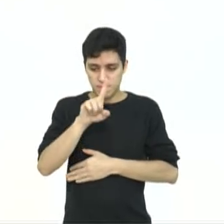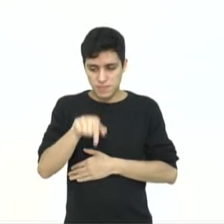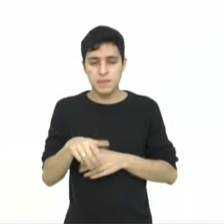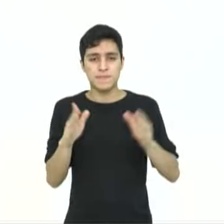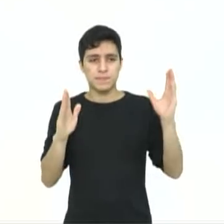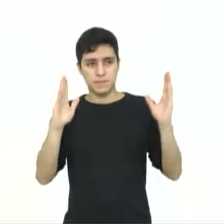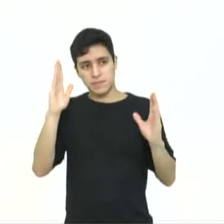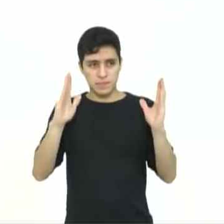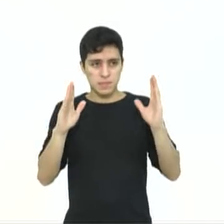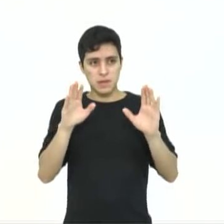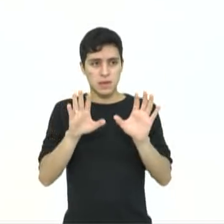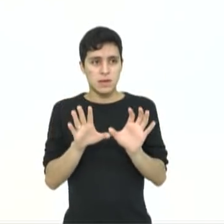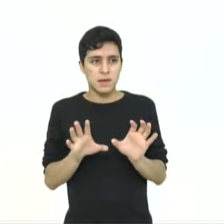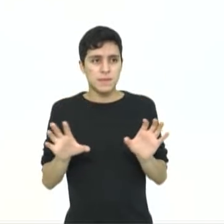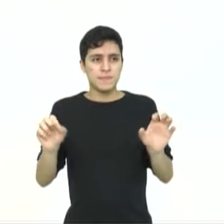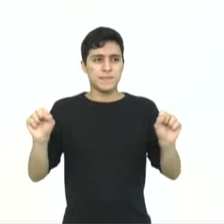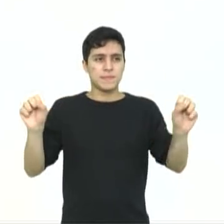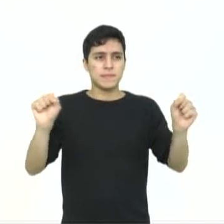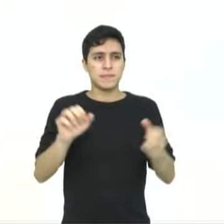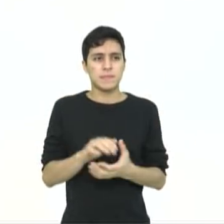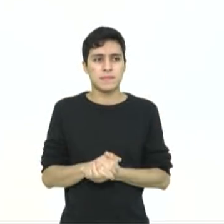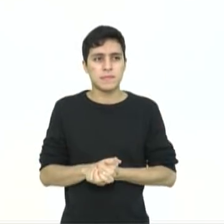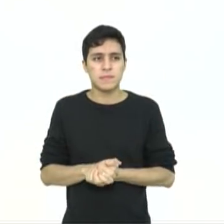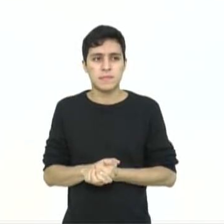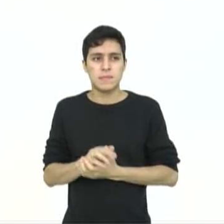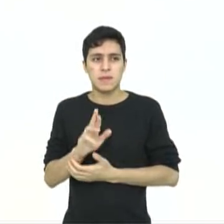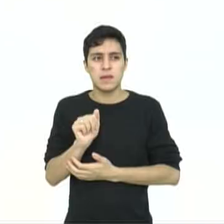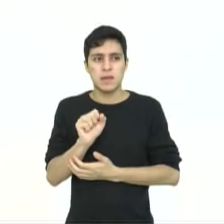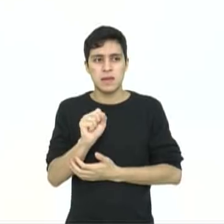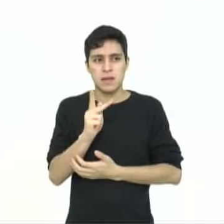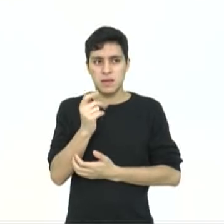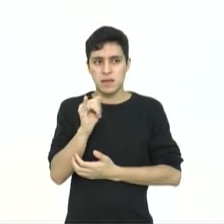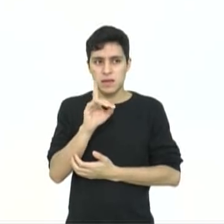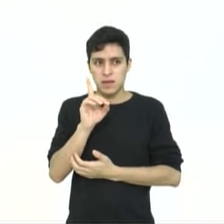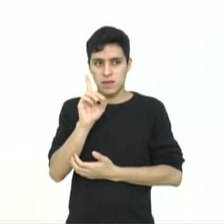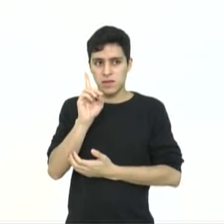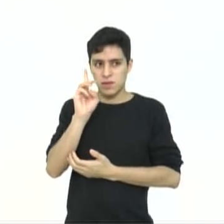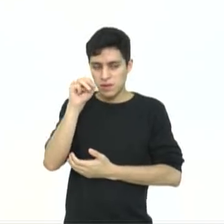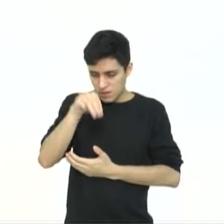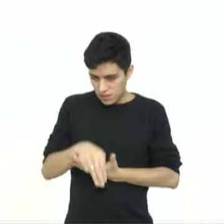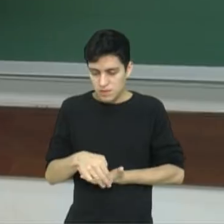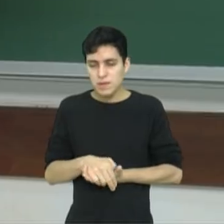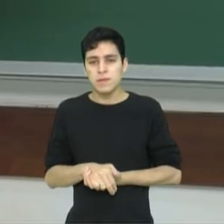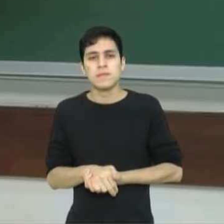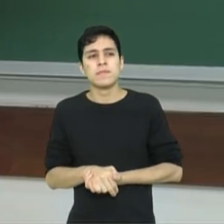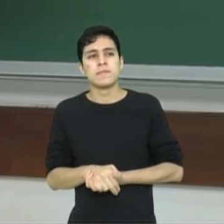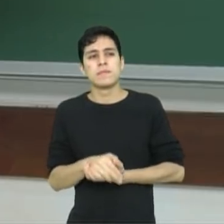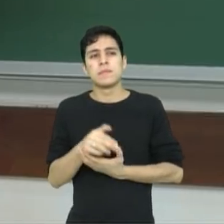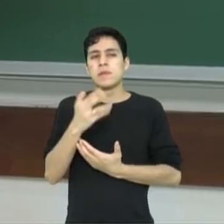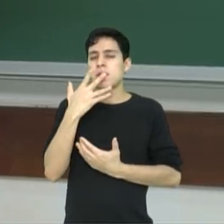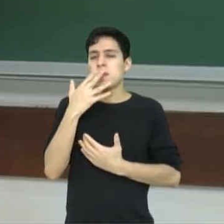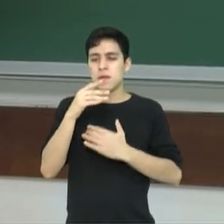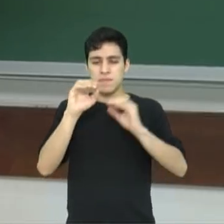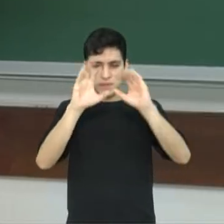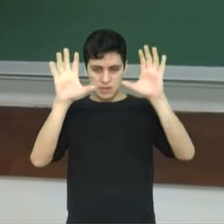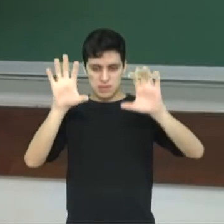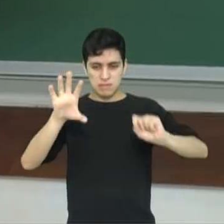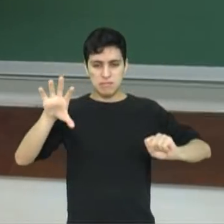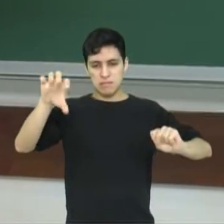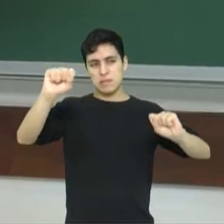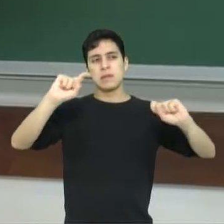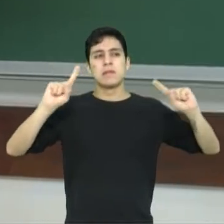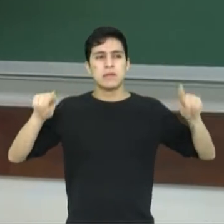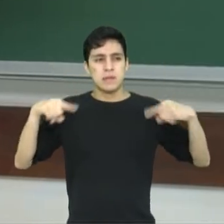aí um convite para quem puder acessar mais informações, imagens, né, sobre esse período, sobre o